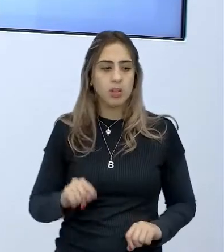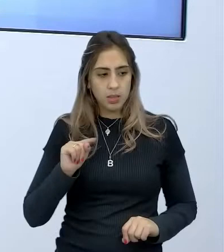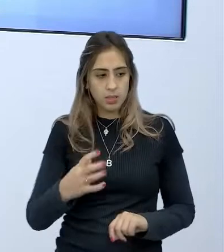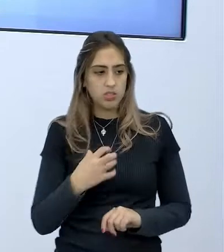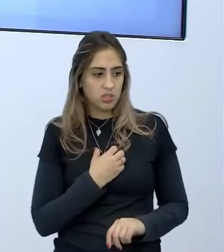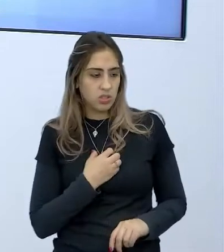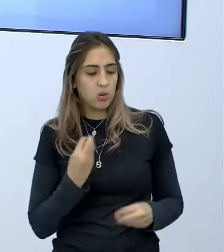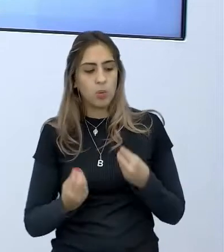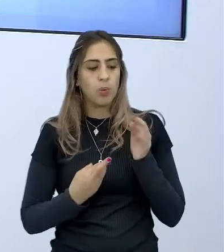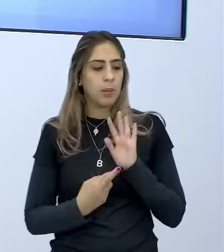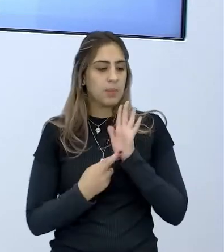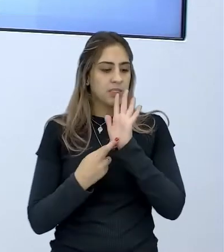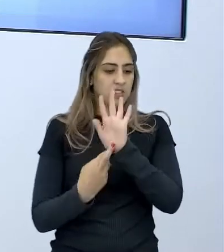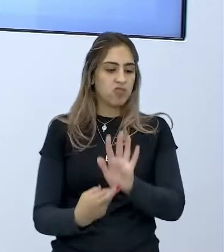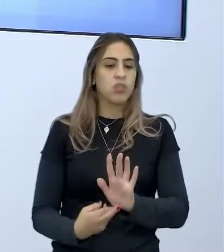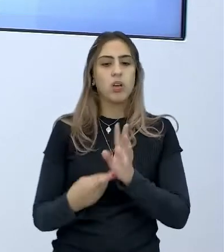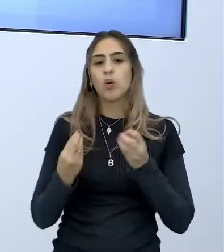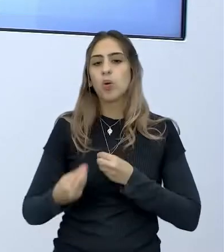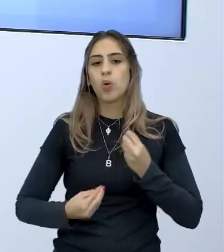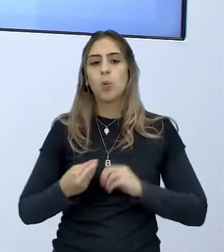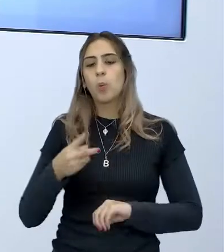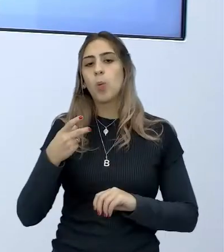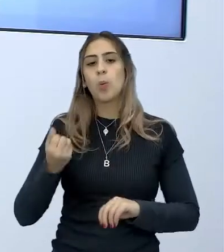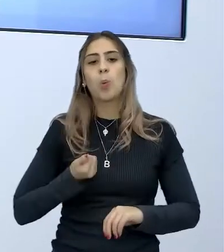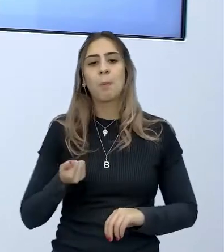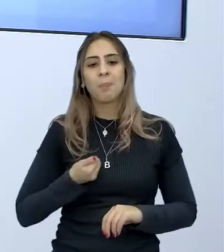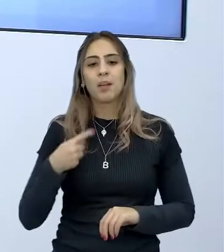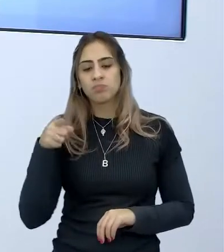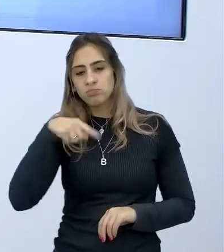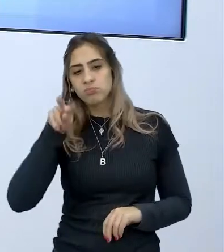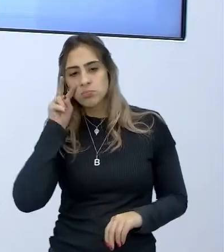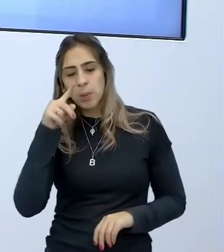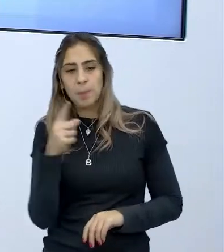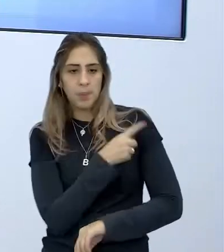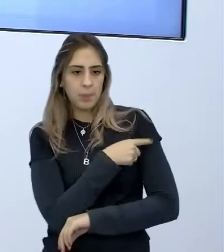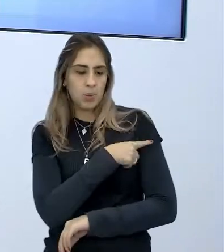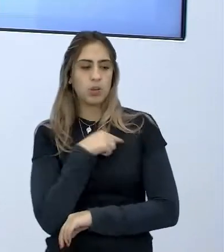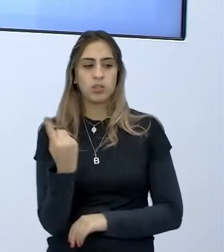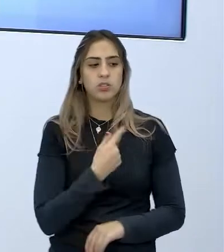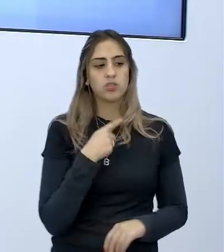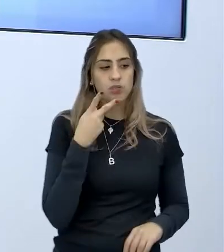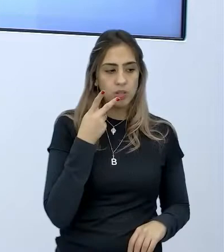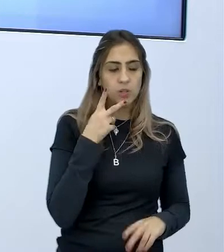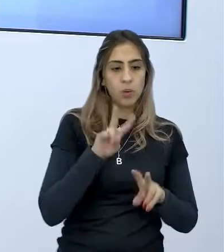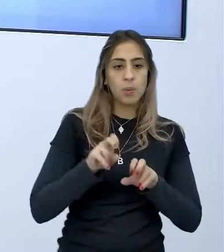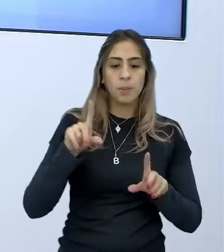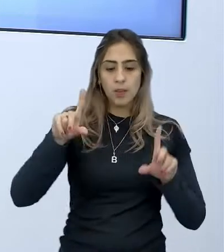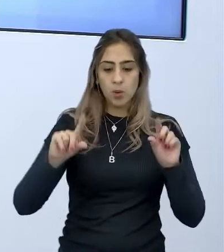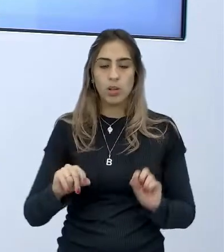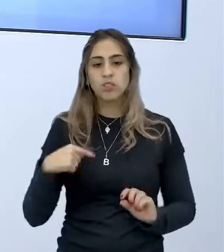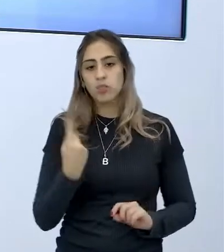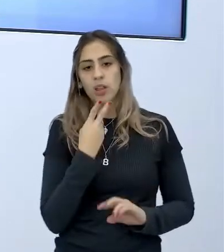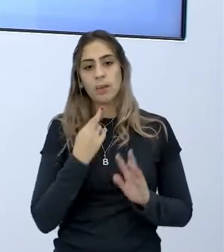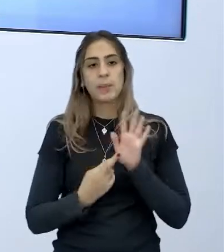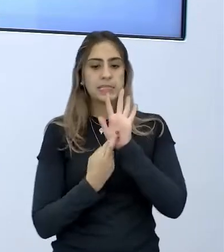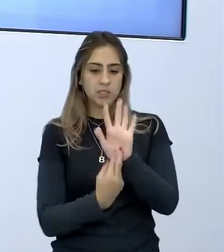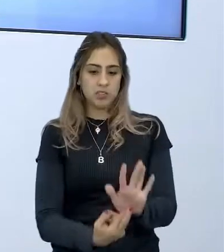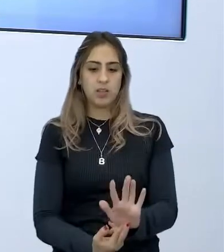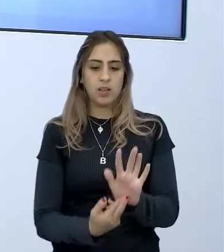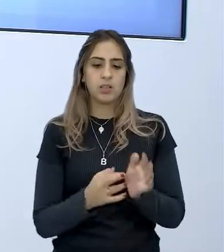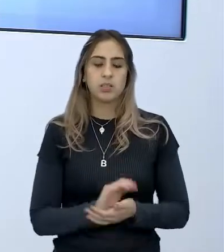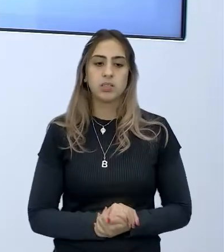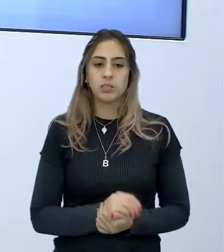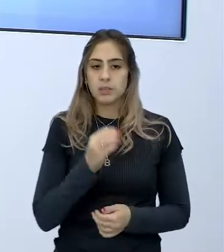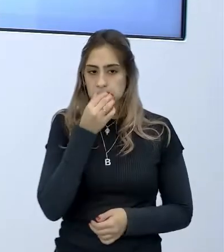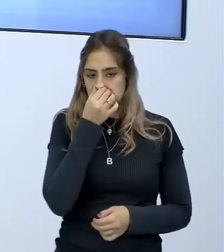ponto tanto de representatividade quanto numérica. Vocês viram na primeira série que quando a gente fala sobre minoria, a gente está falando sobre representatividade,